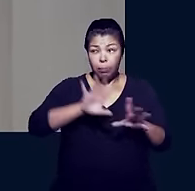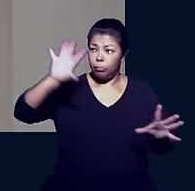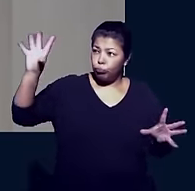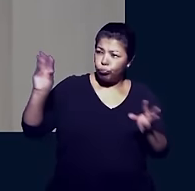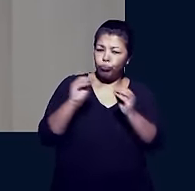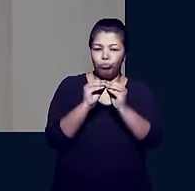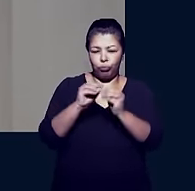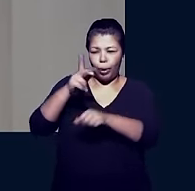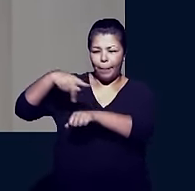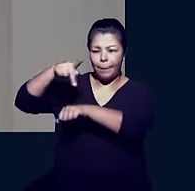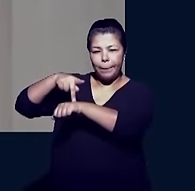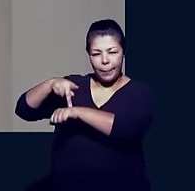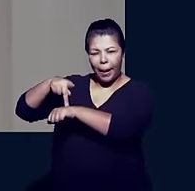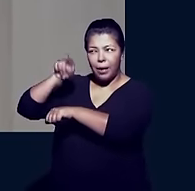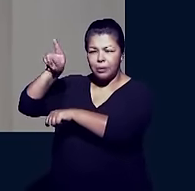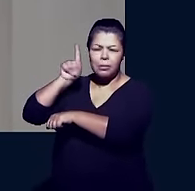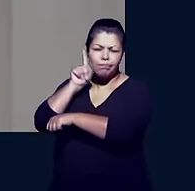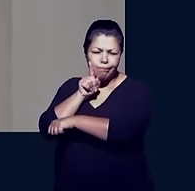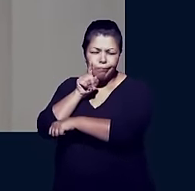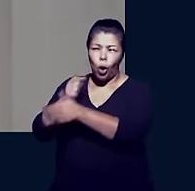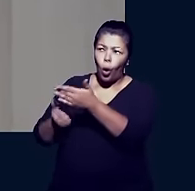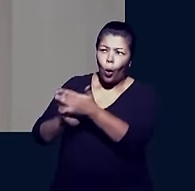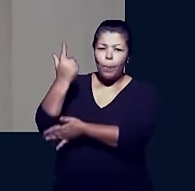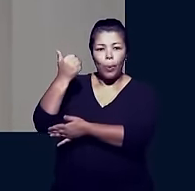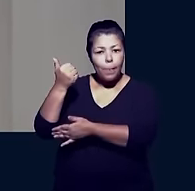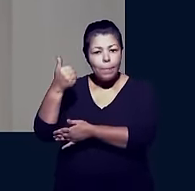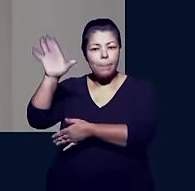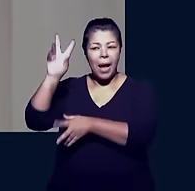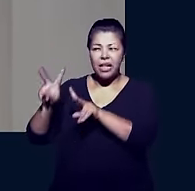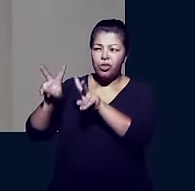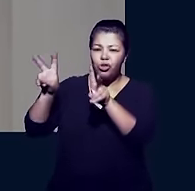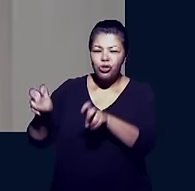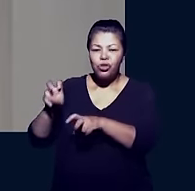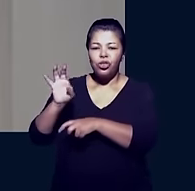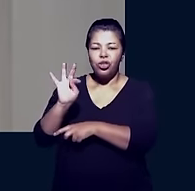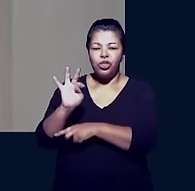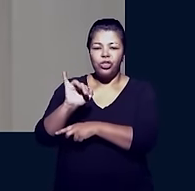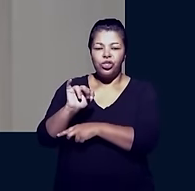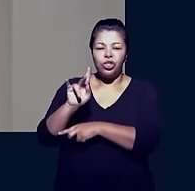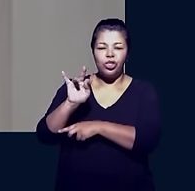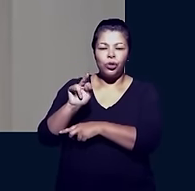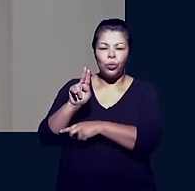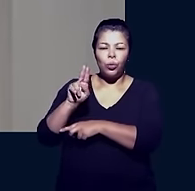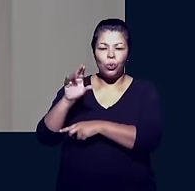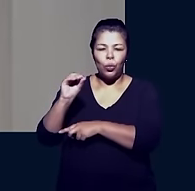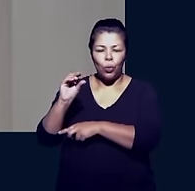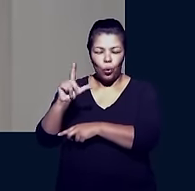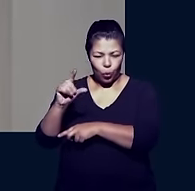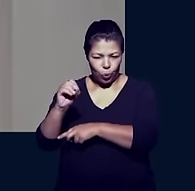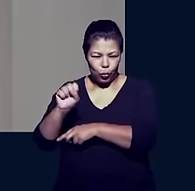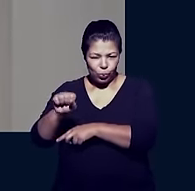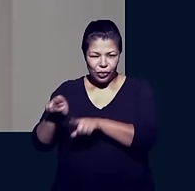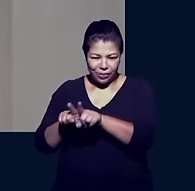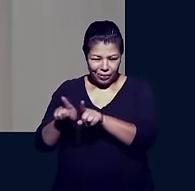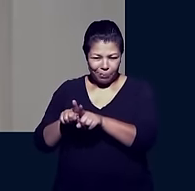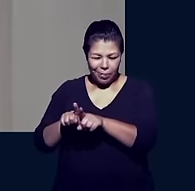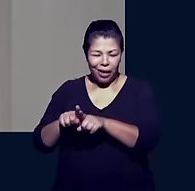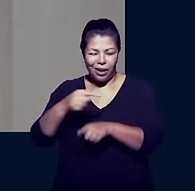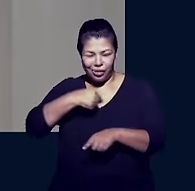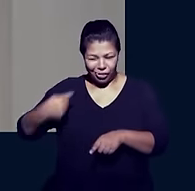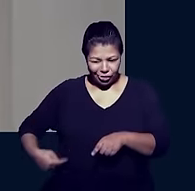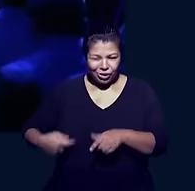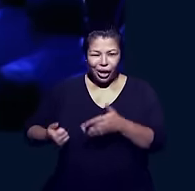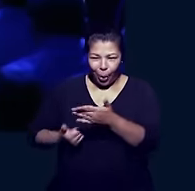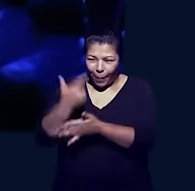títulos ou uma China comprando menos títulos o que que levou a esse a esse essa abertura bom